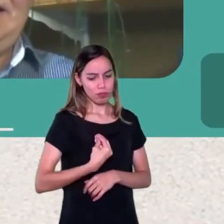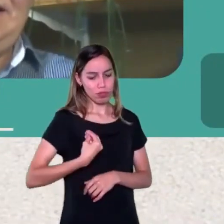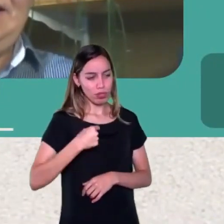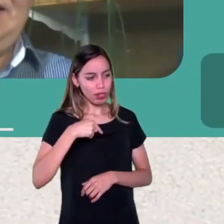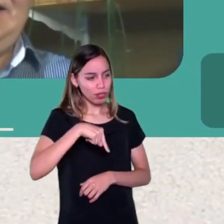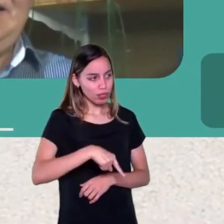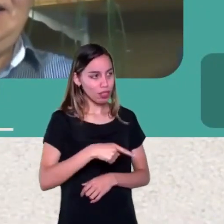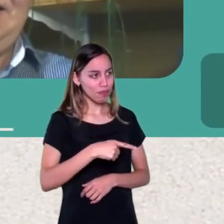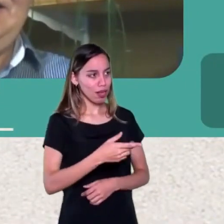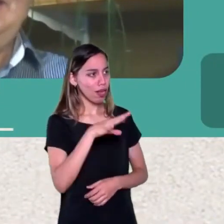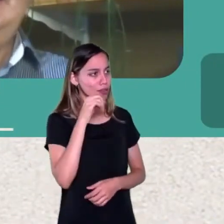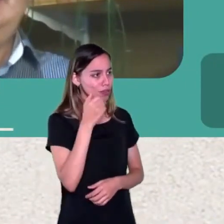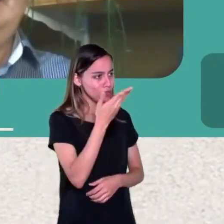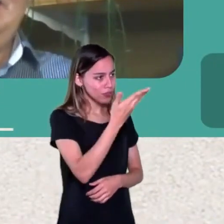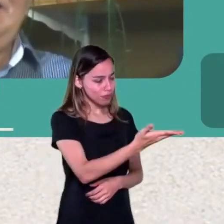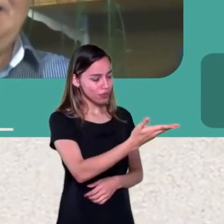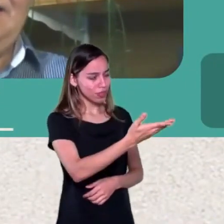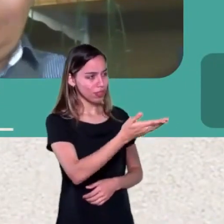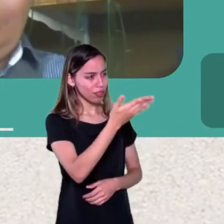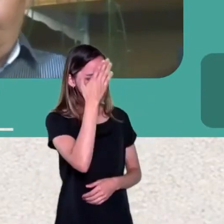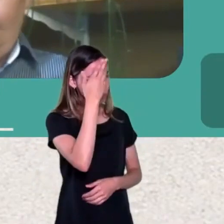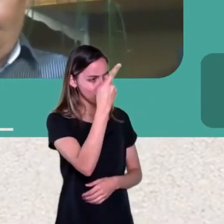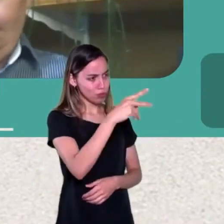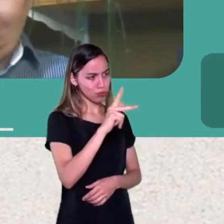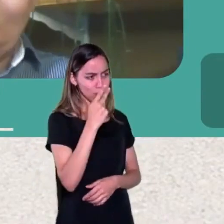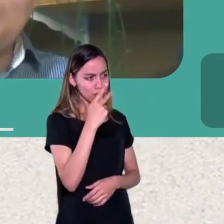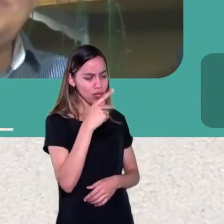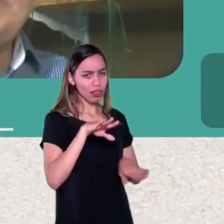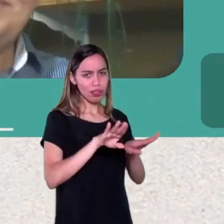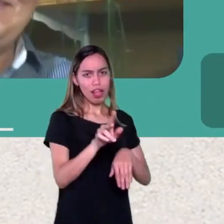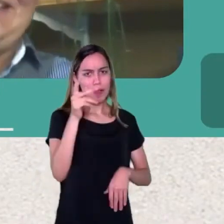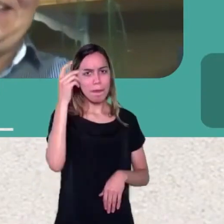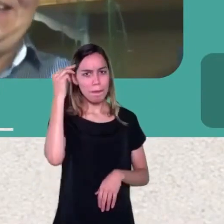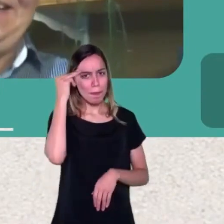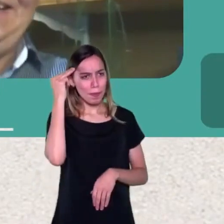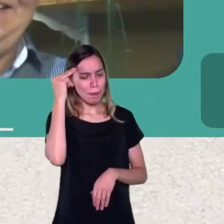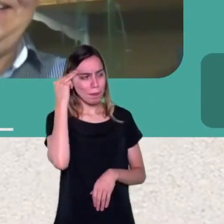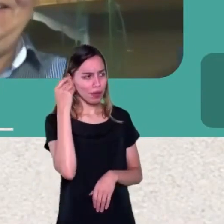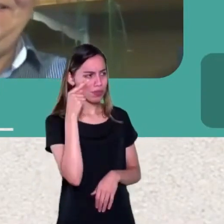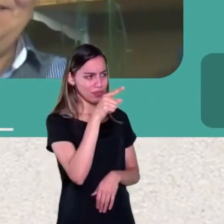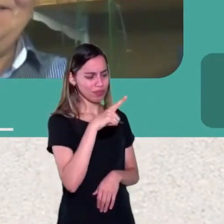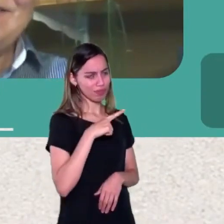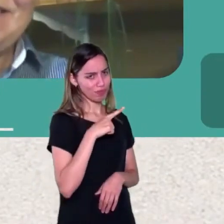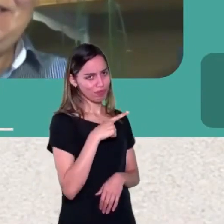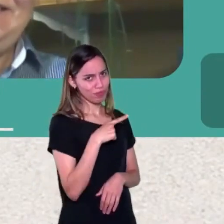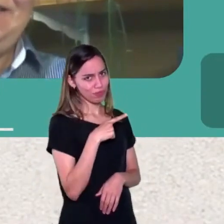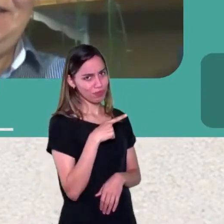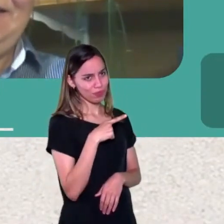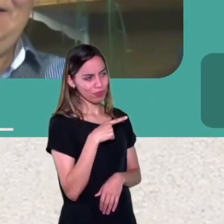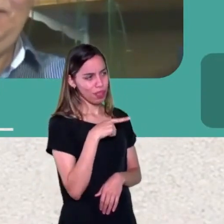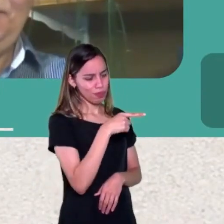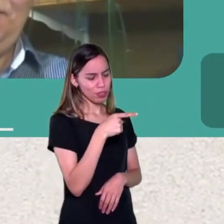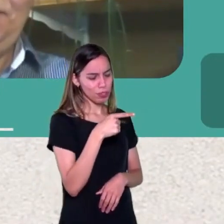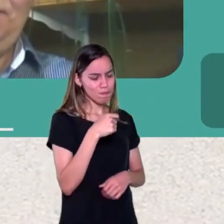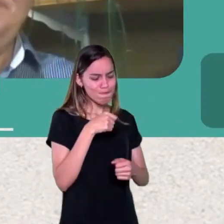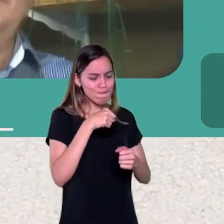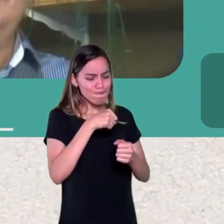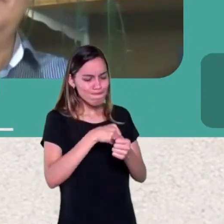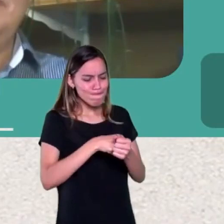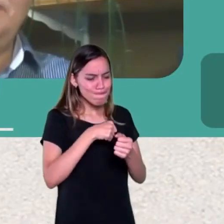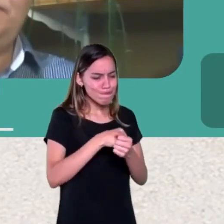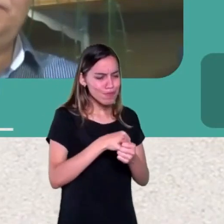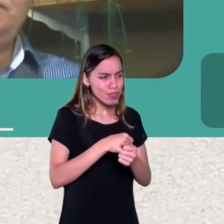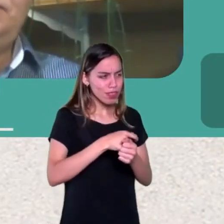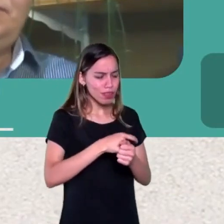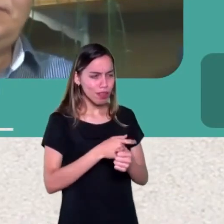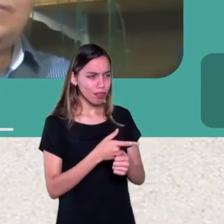com a literatura e, sobretudo, das memórias, né, Silvio, que você se dedica a resgatar, sobretudo